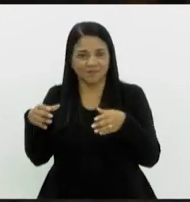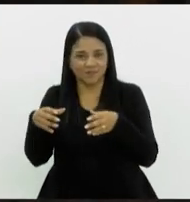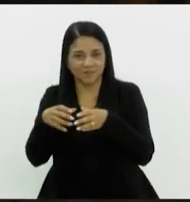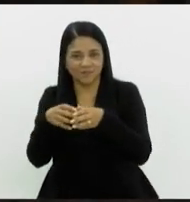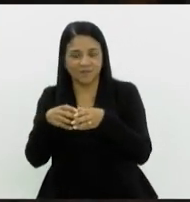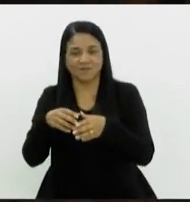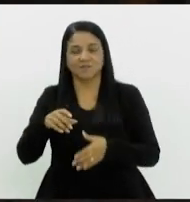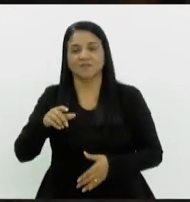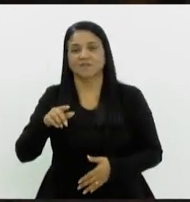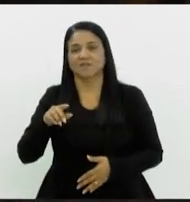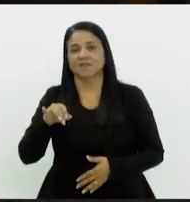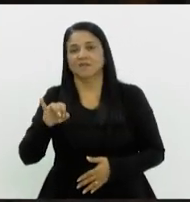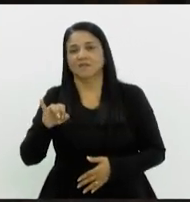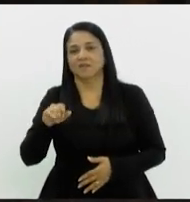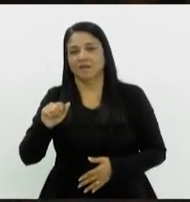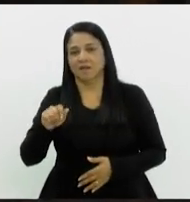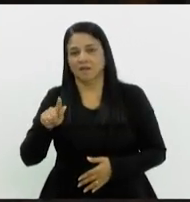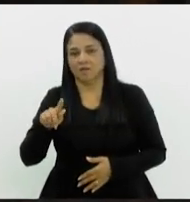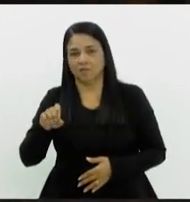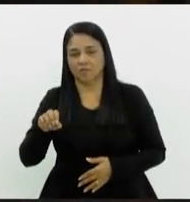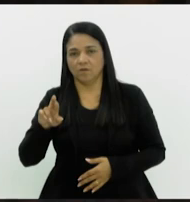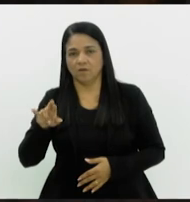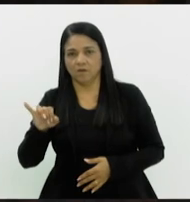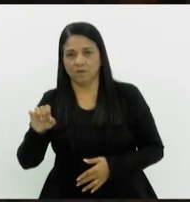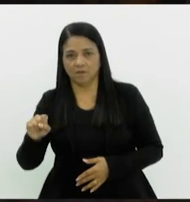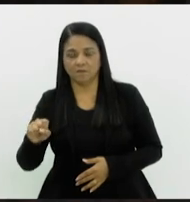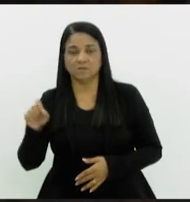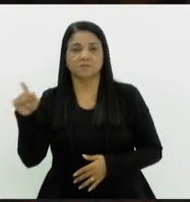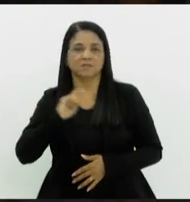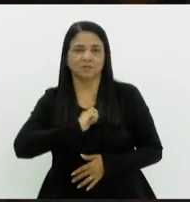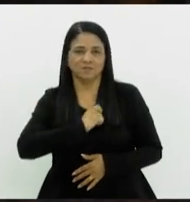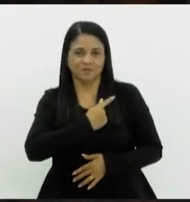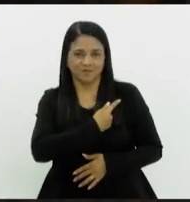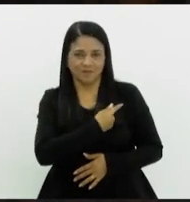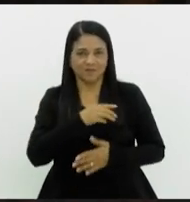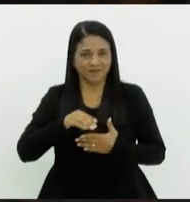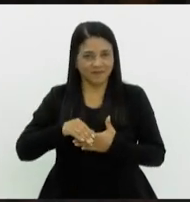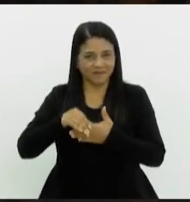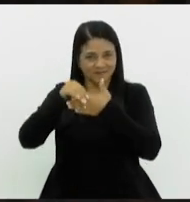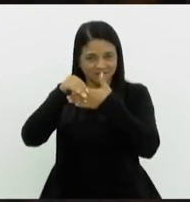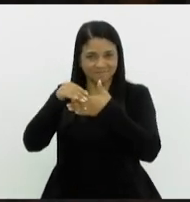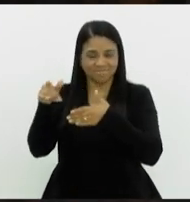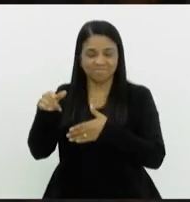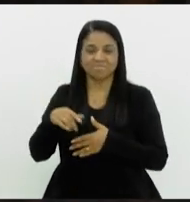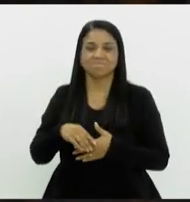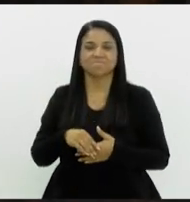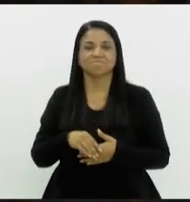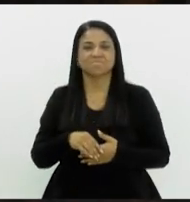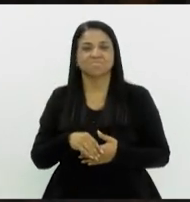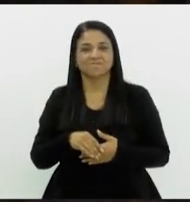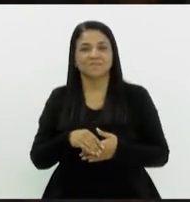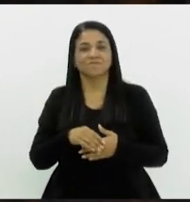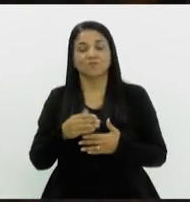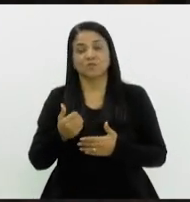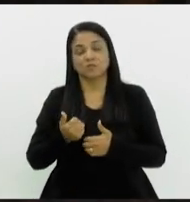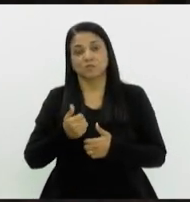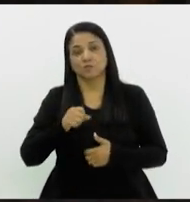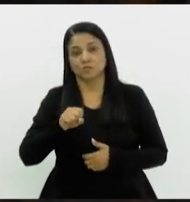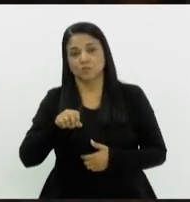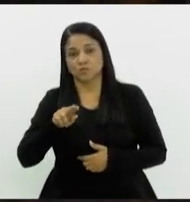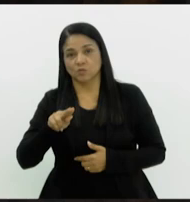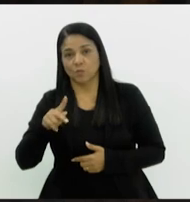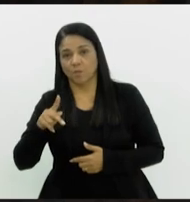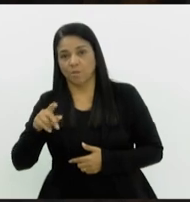Reis, que está aqui presente, lá Gonçalense, liderança comunitária Gonçalense, foi suplente de vereador